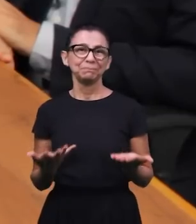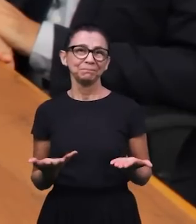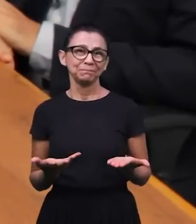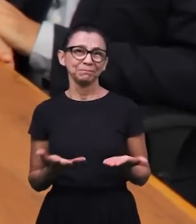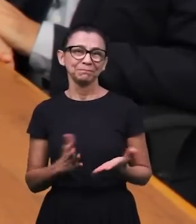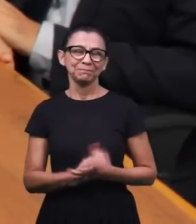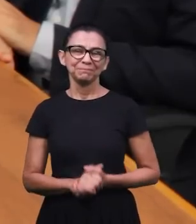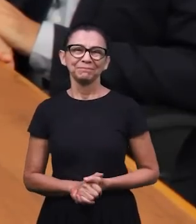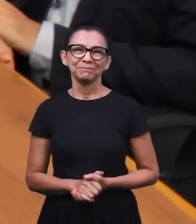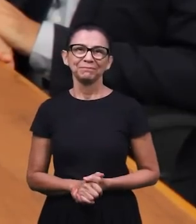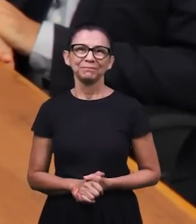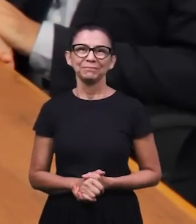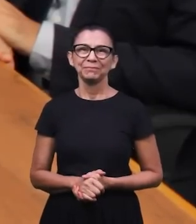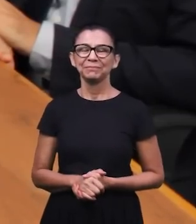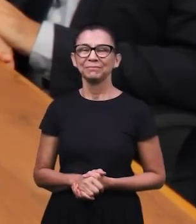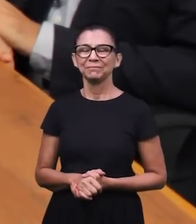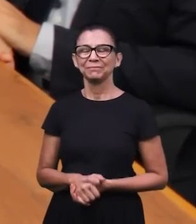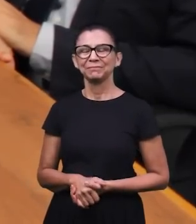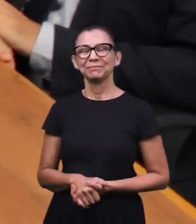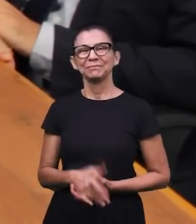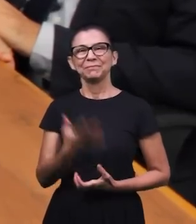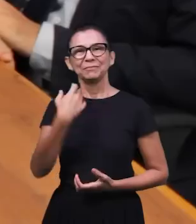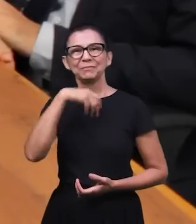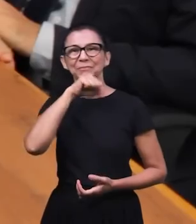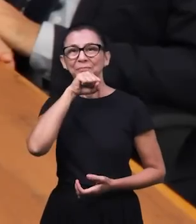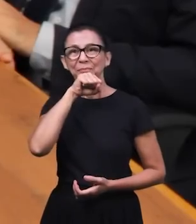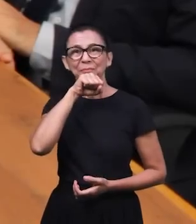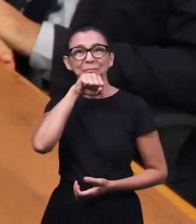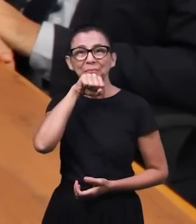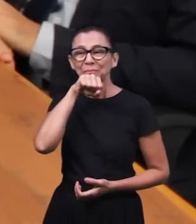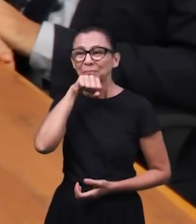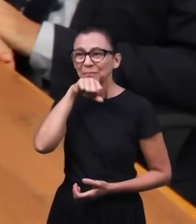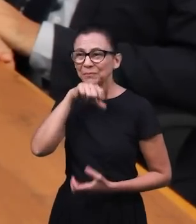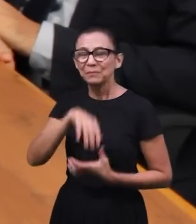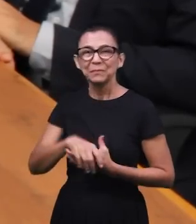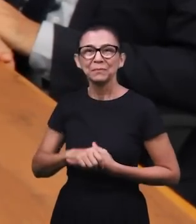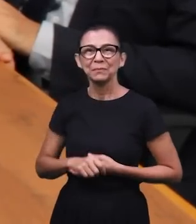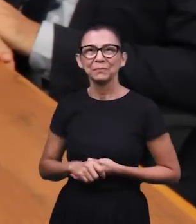certamente só revelou para ele que ele não podia fazer o que queria fazer. Exatamente. Aí ele entregou